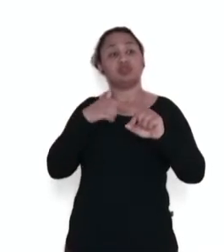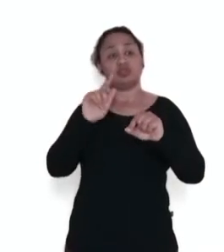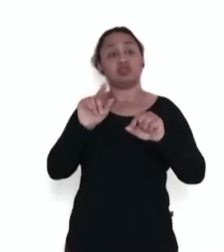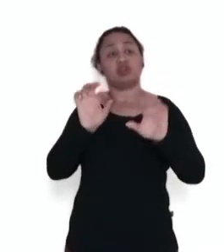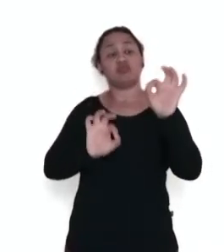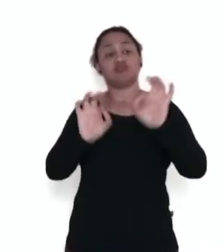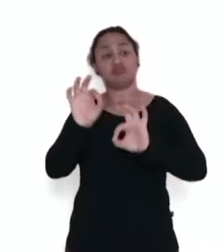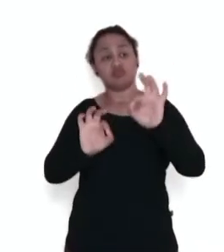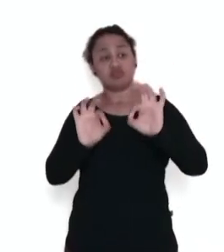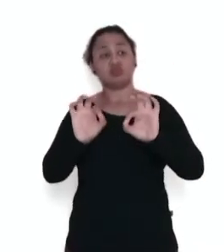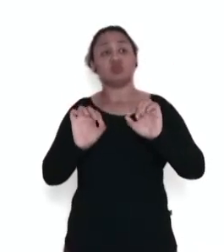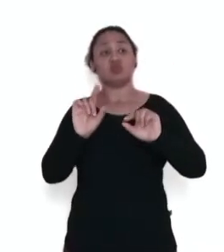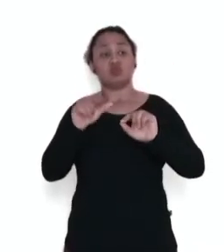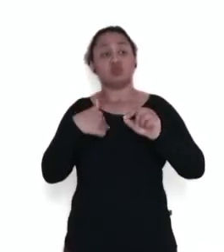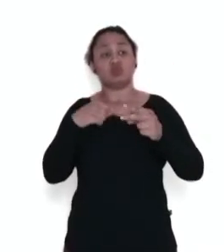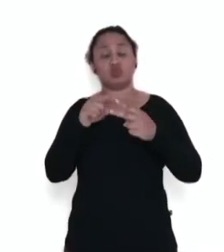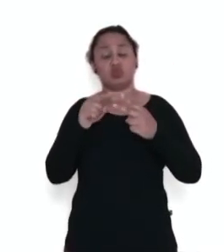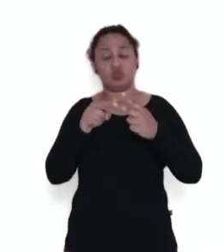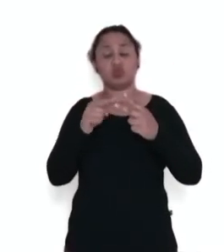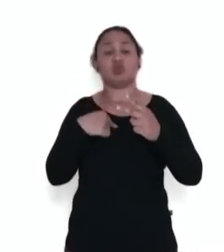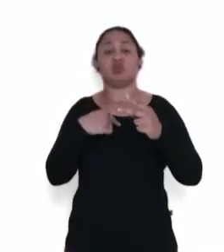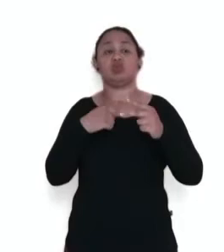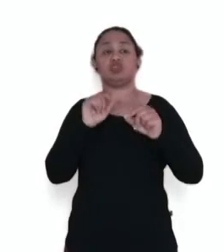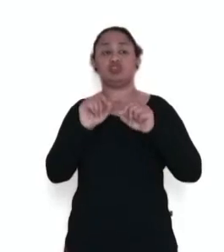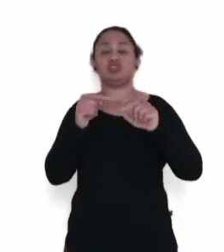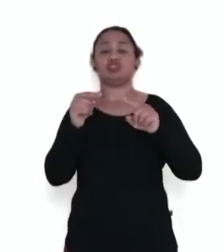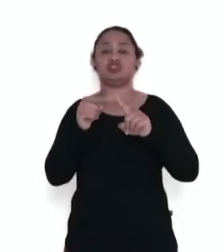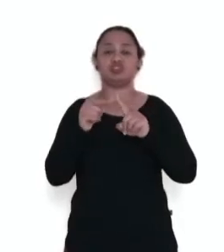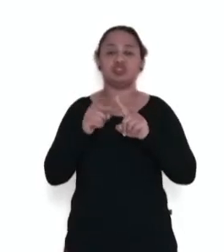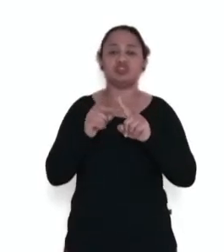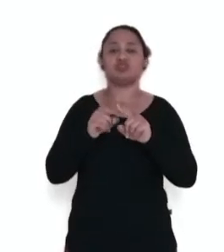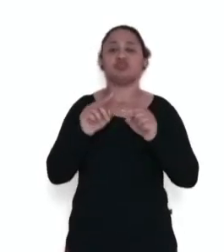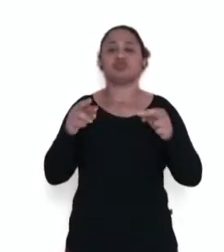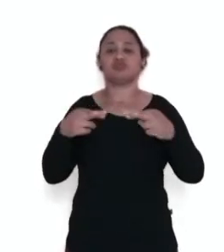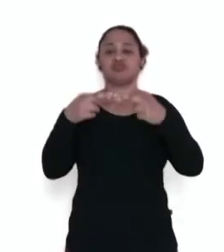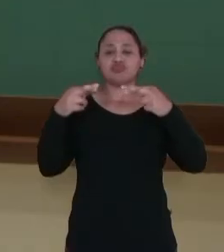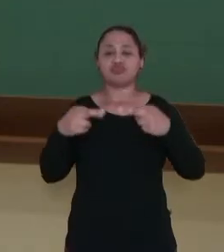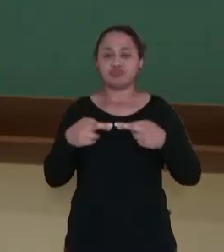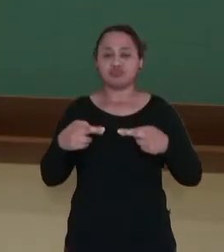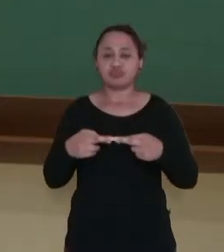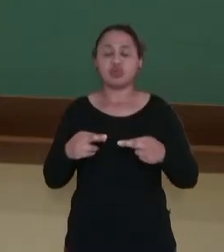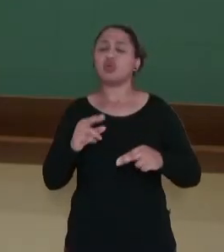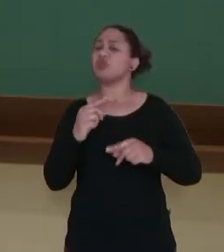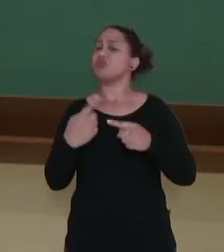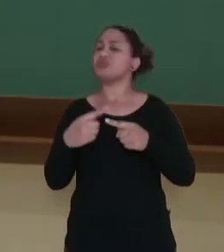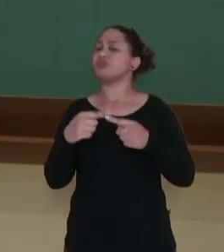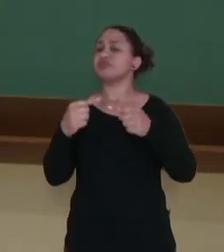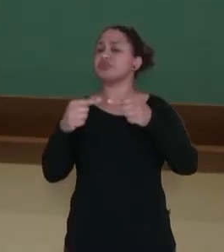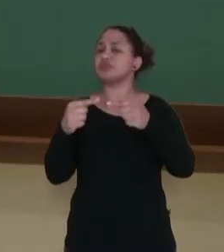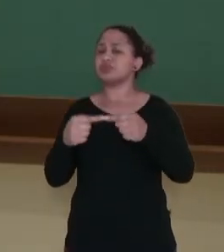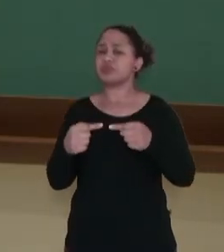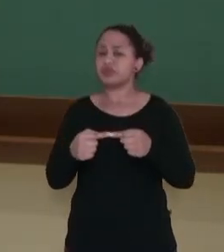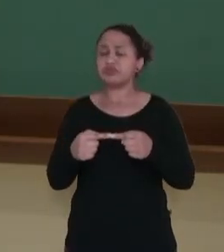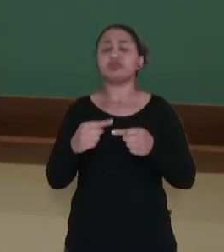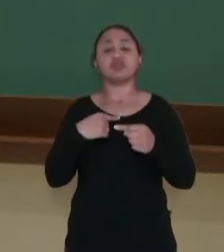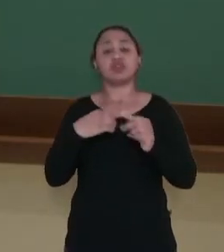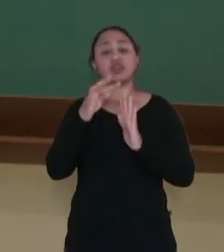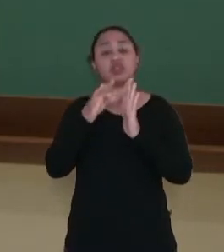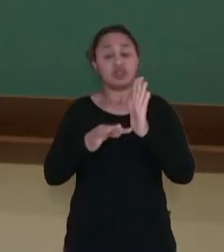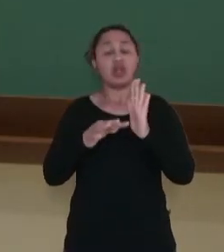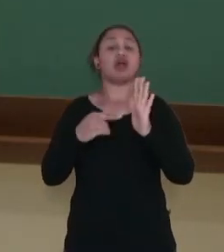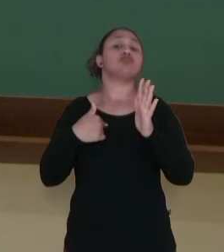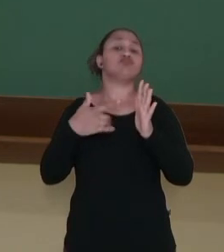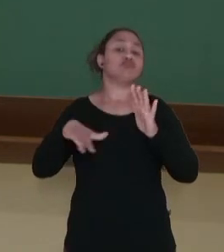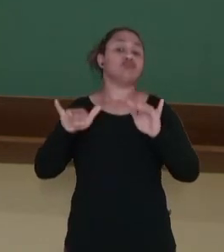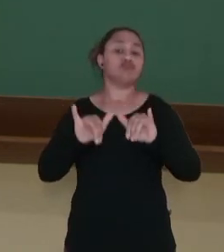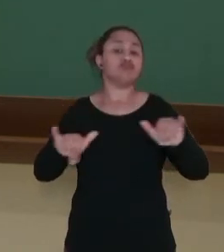slogan é organizado em dois versos e rimas. Por que tem rima? Geralmente, quando eu coloco rima num texto, numa